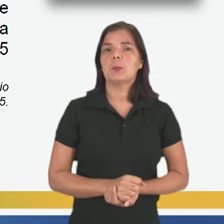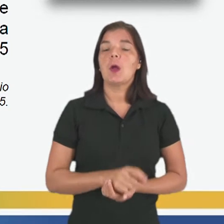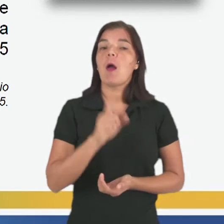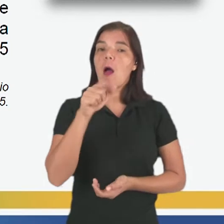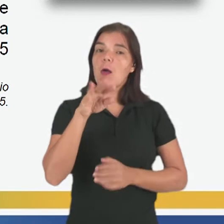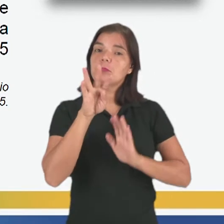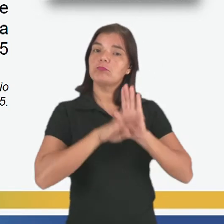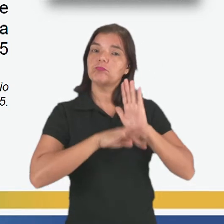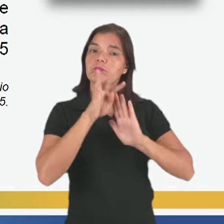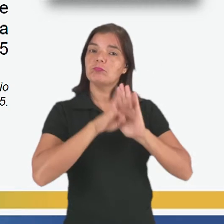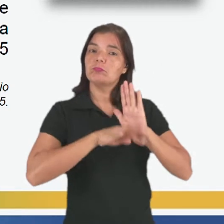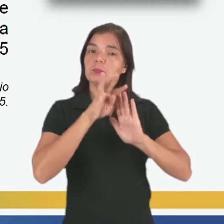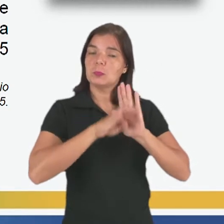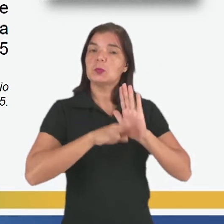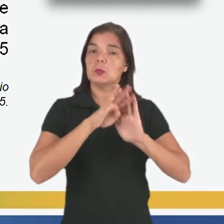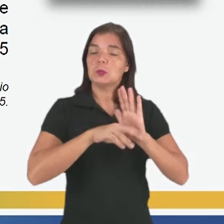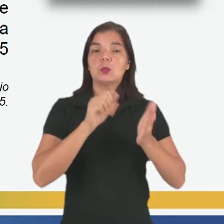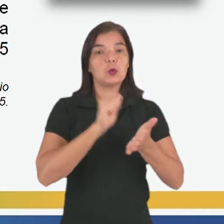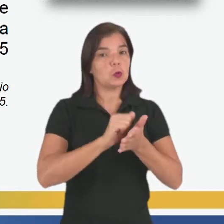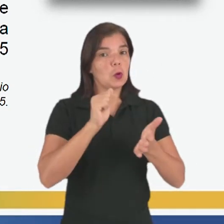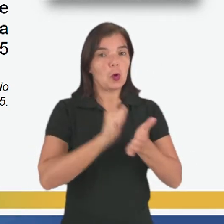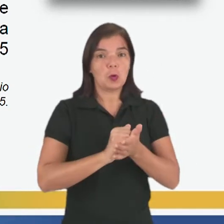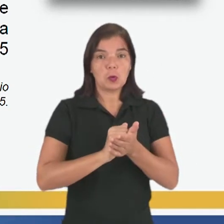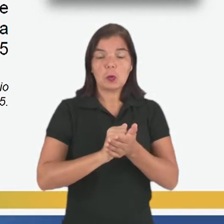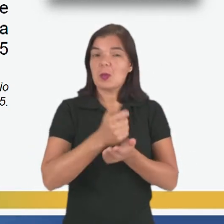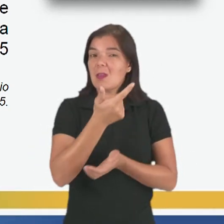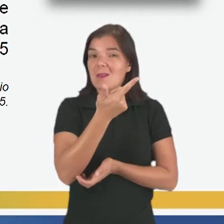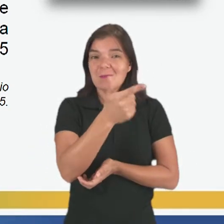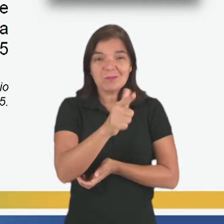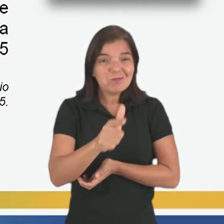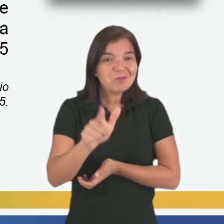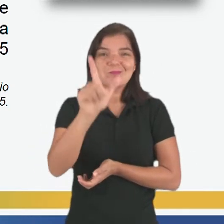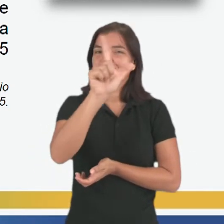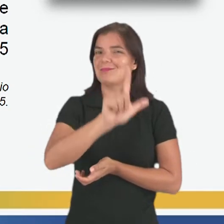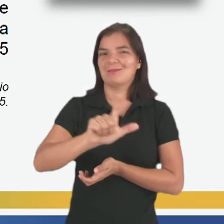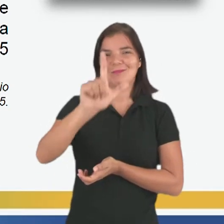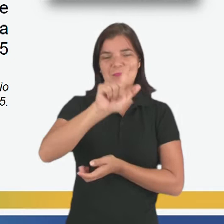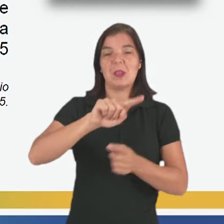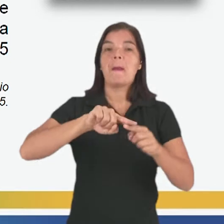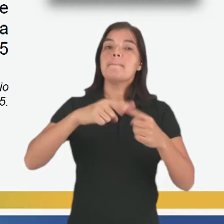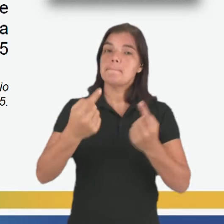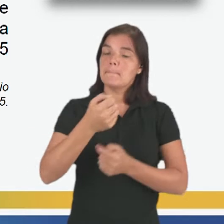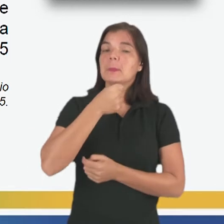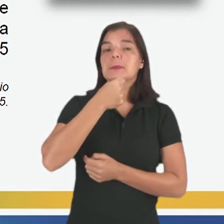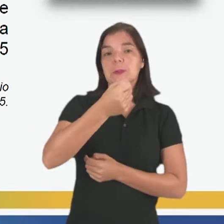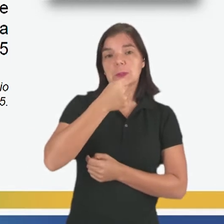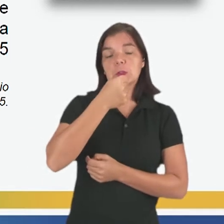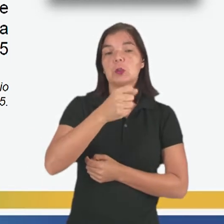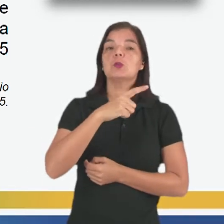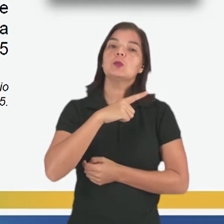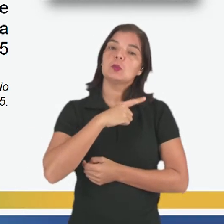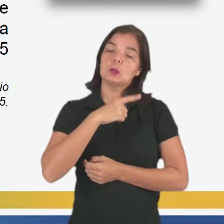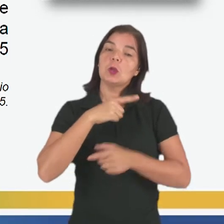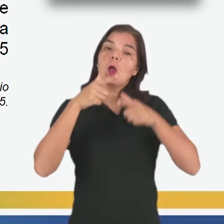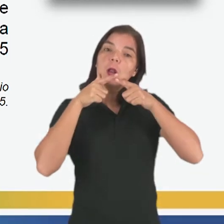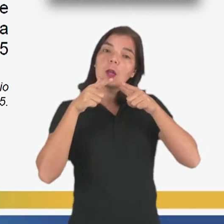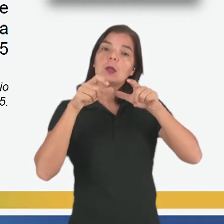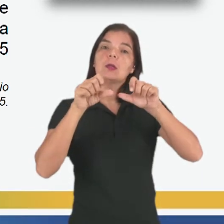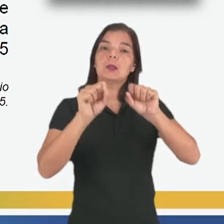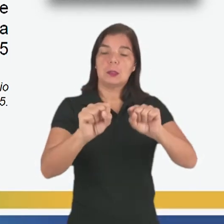é um texto de cunho não literário, trata-se de uma reportagem, nós temos uma